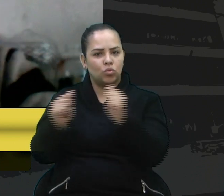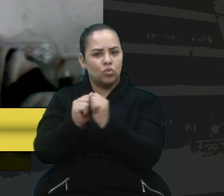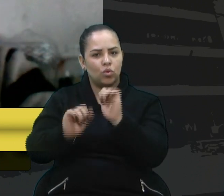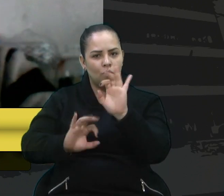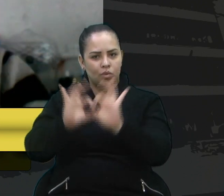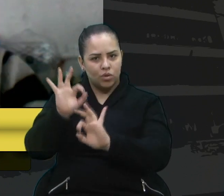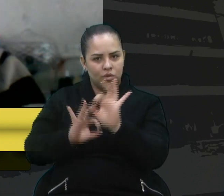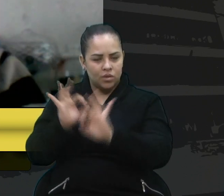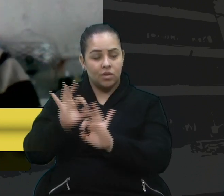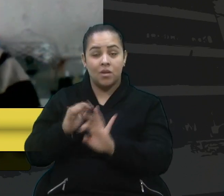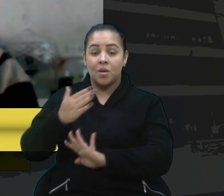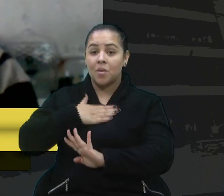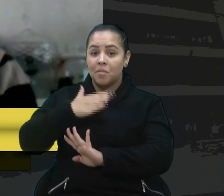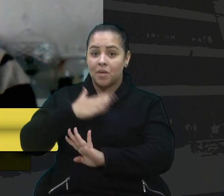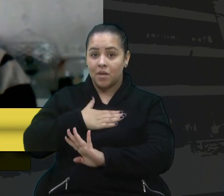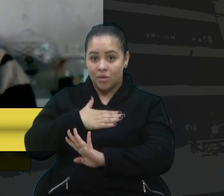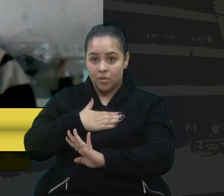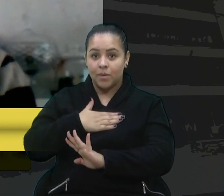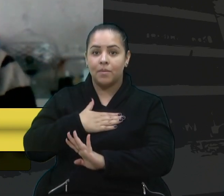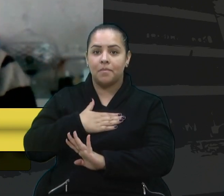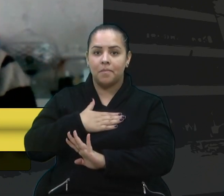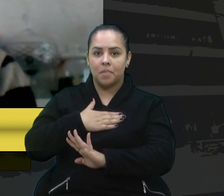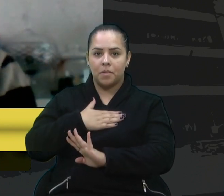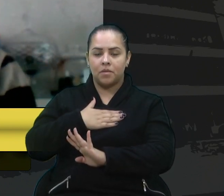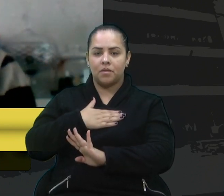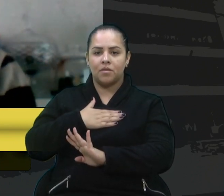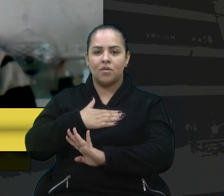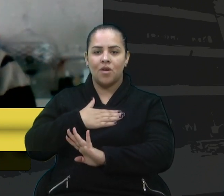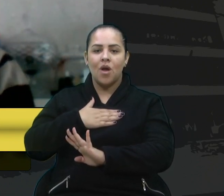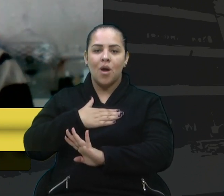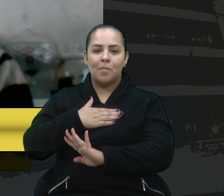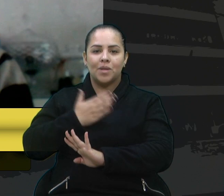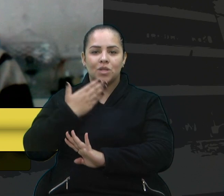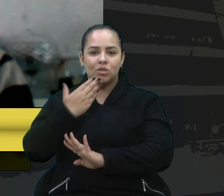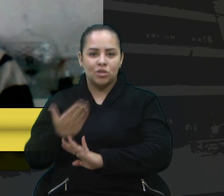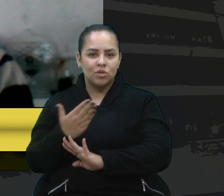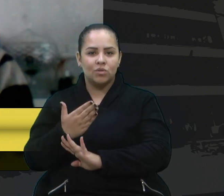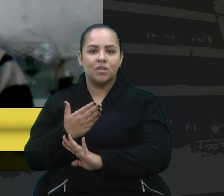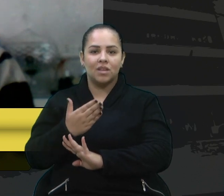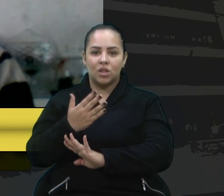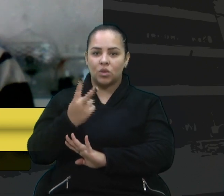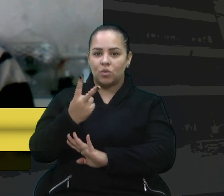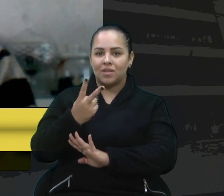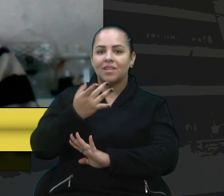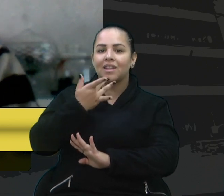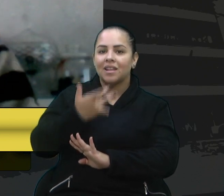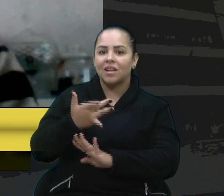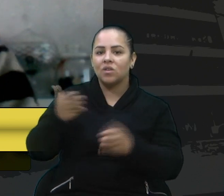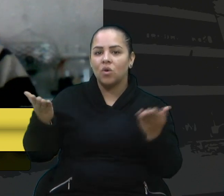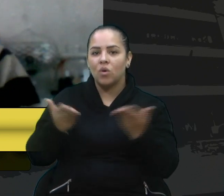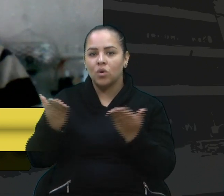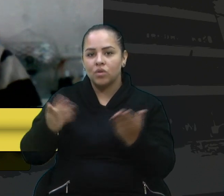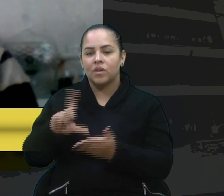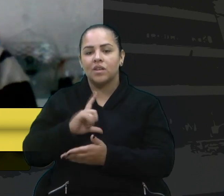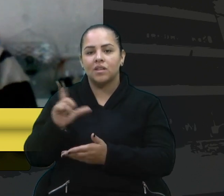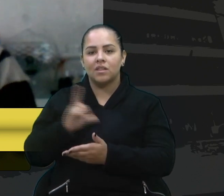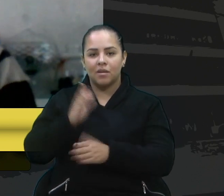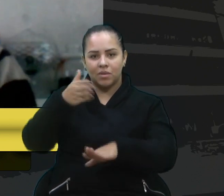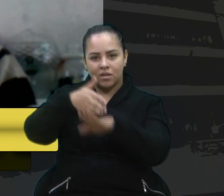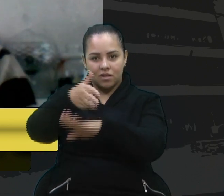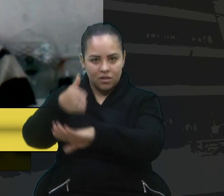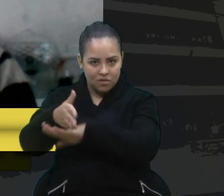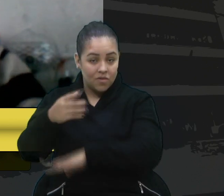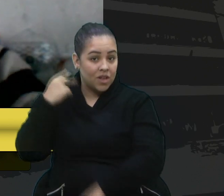Então, fica aqui meu reforço para o convite das 14 horas, que o governo vai estar presente na casa, a vereadora Denise vai